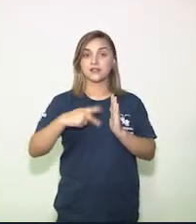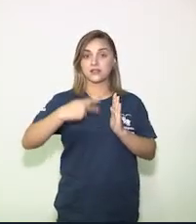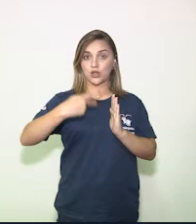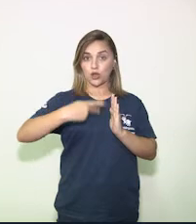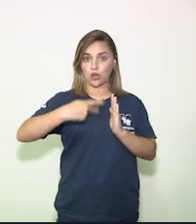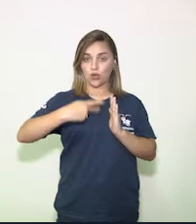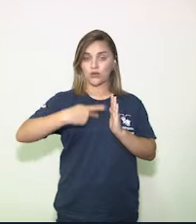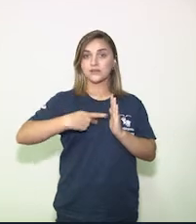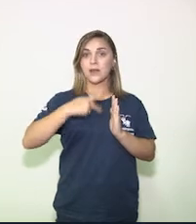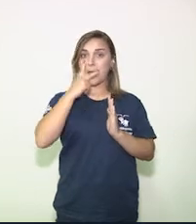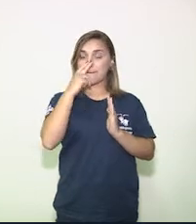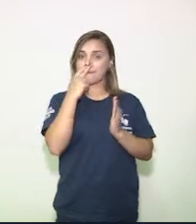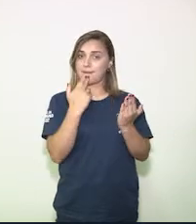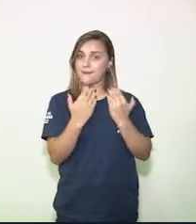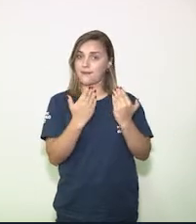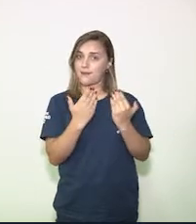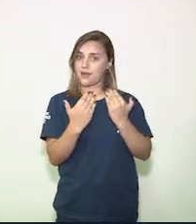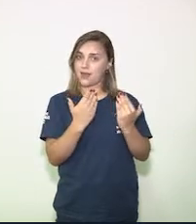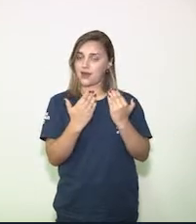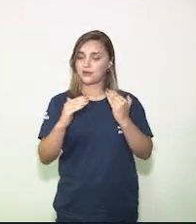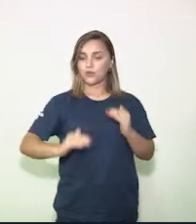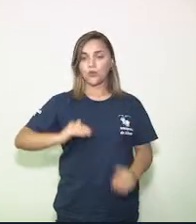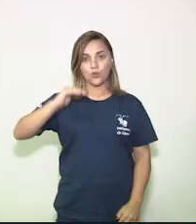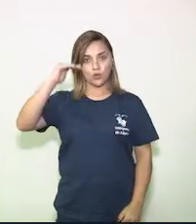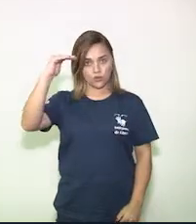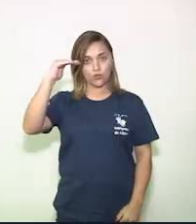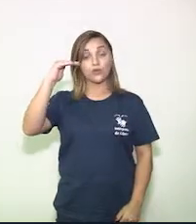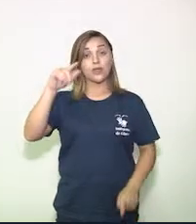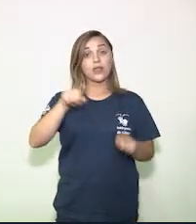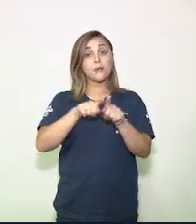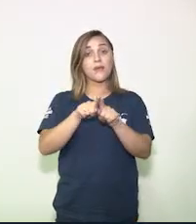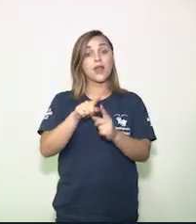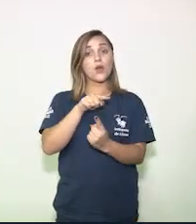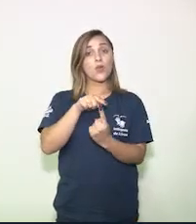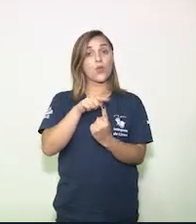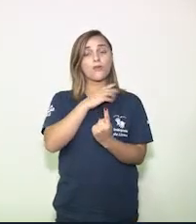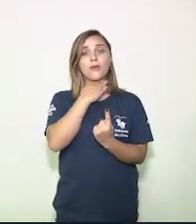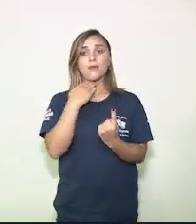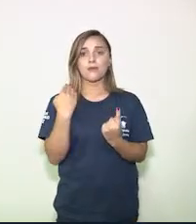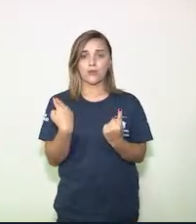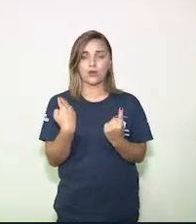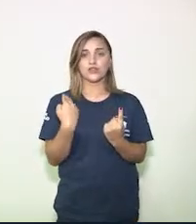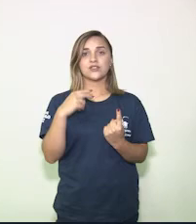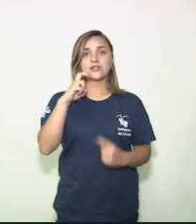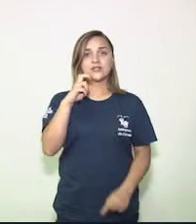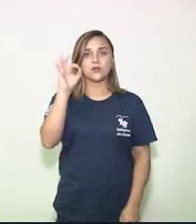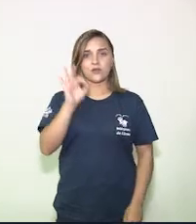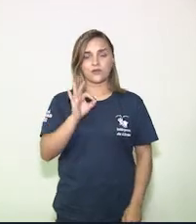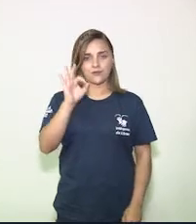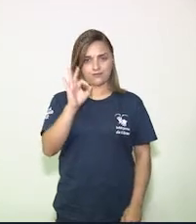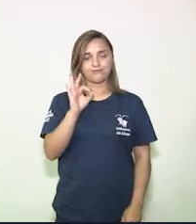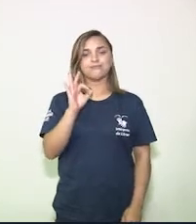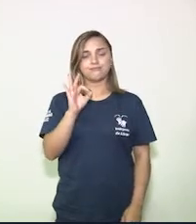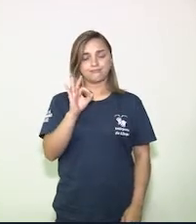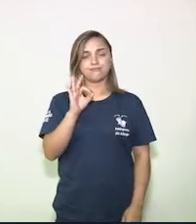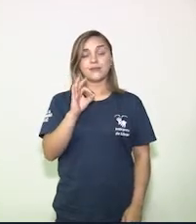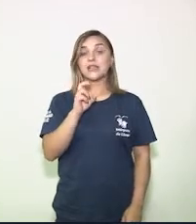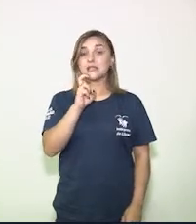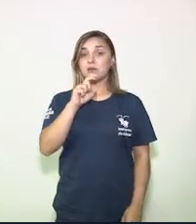quadro respiratório semelhante ao quadro de adulto e com uma mortalidade de